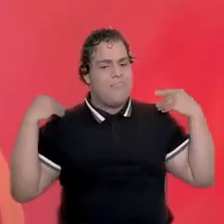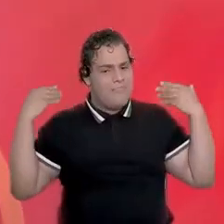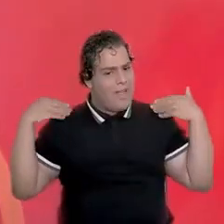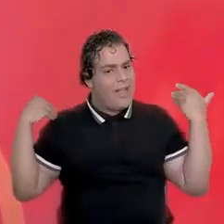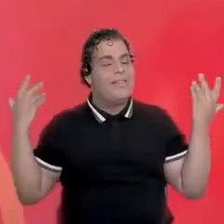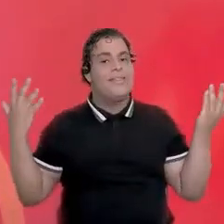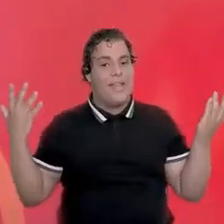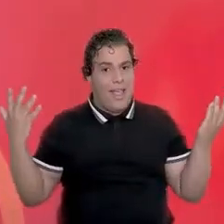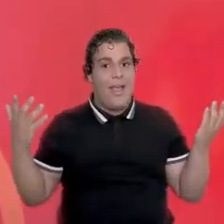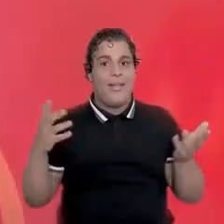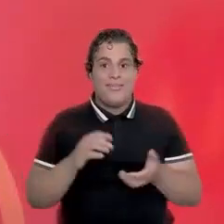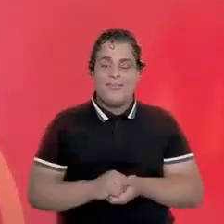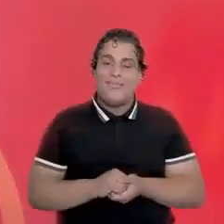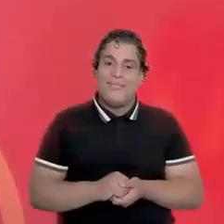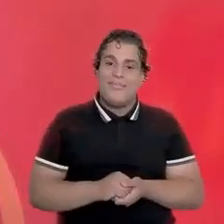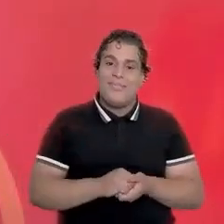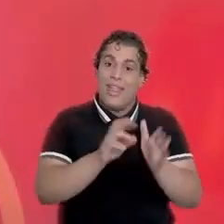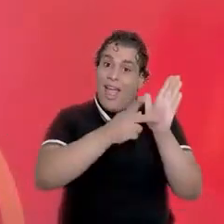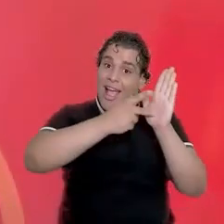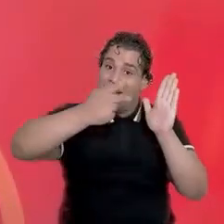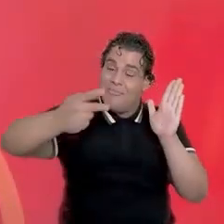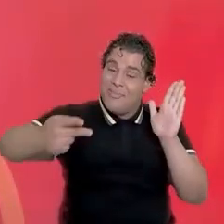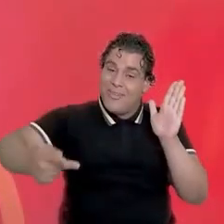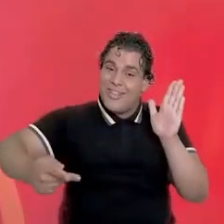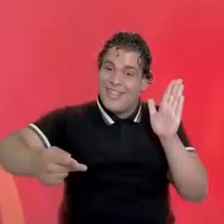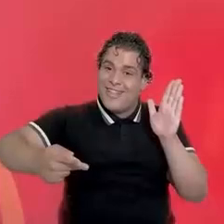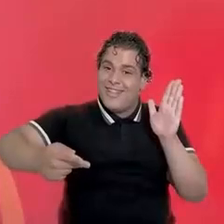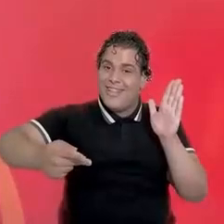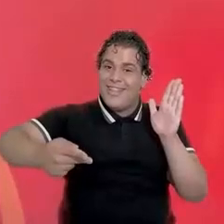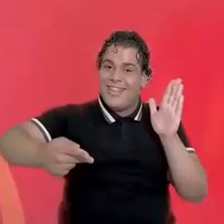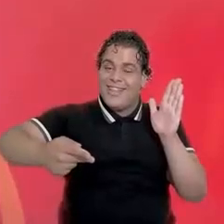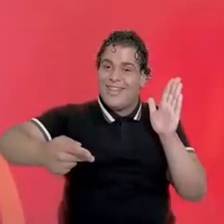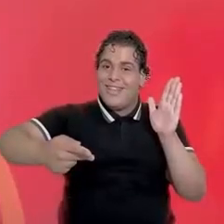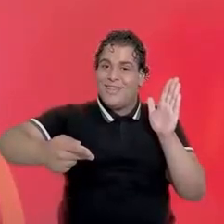ir. Então, a poesia, ela está